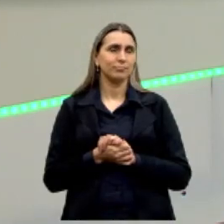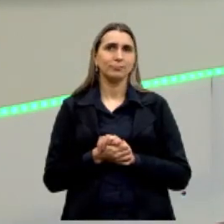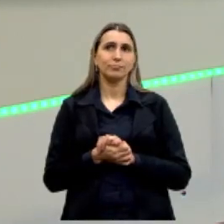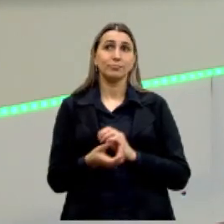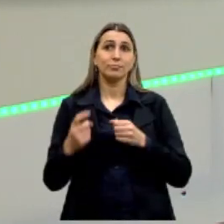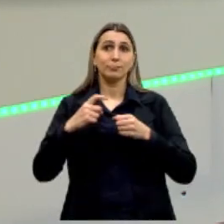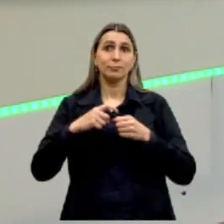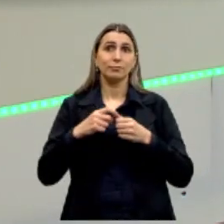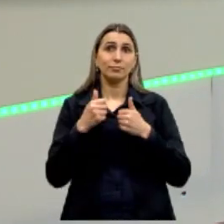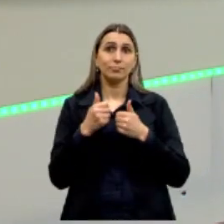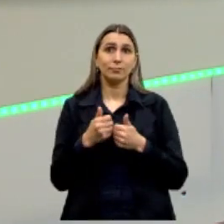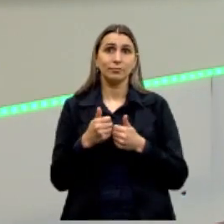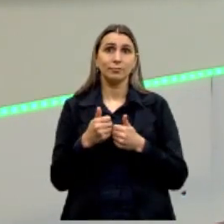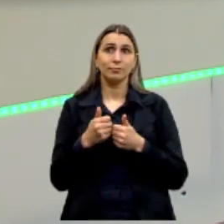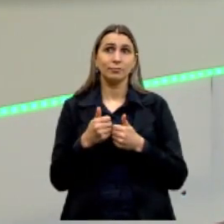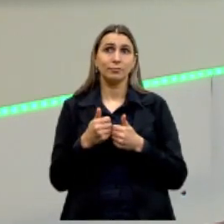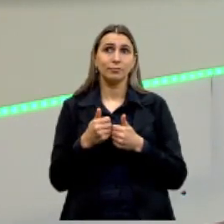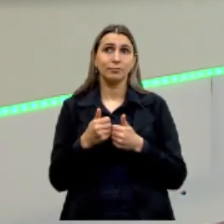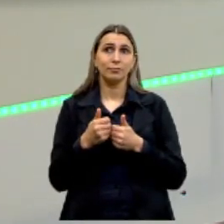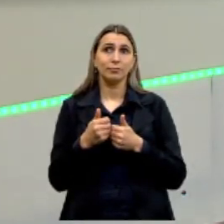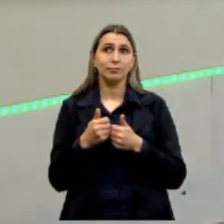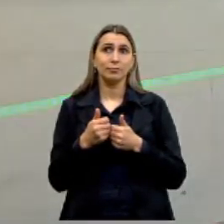e voltamos